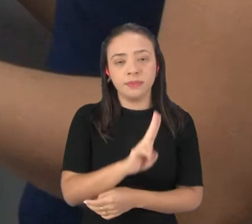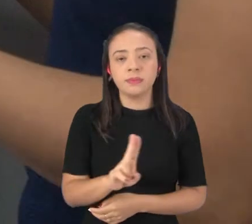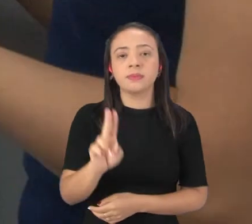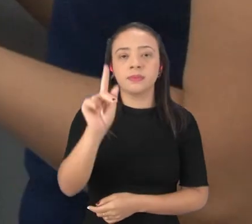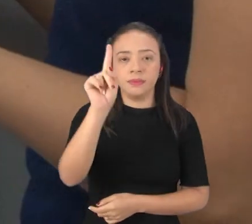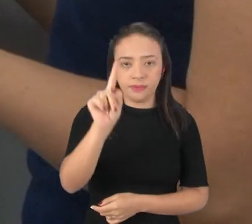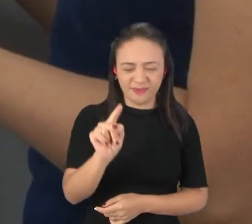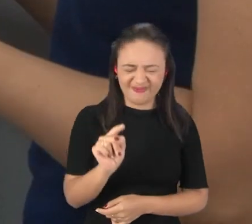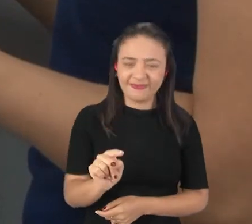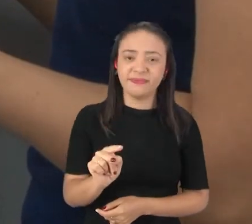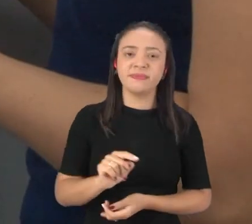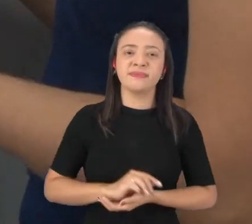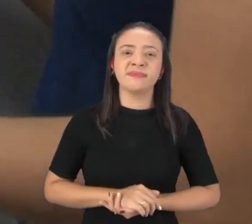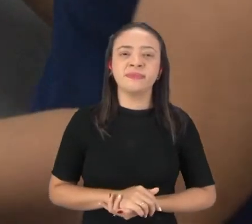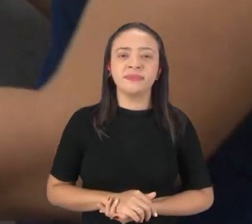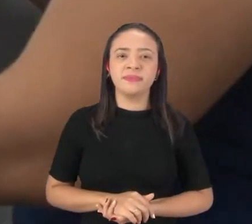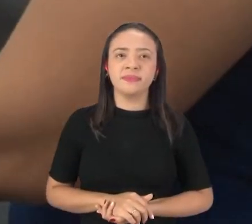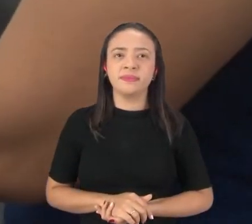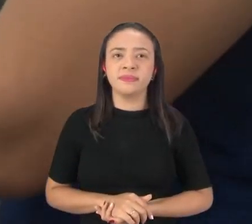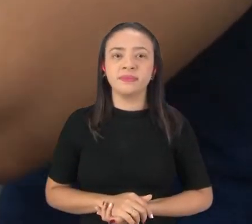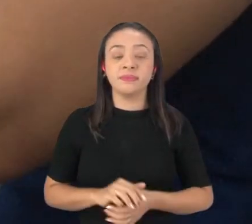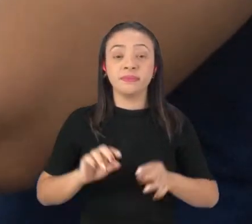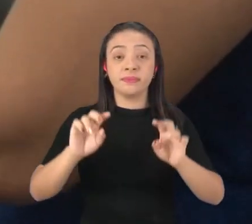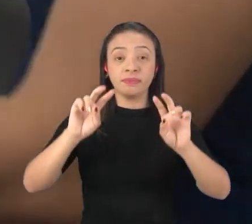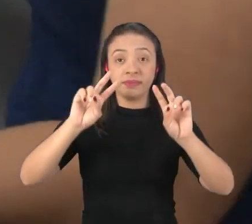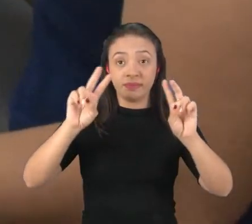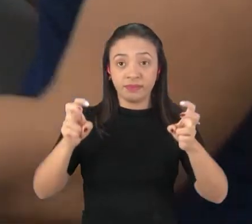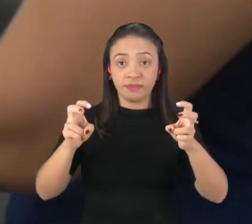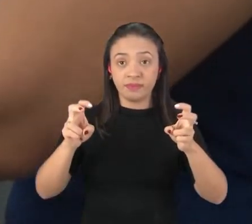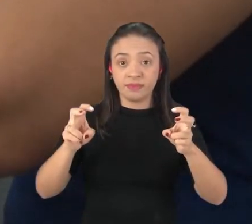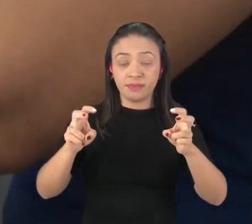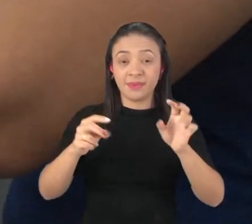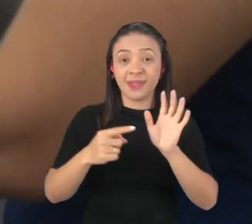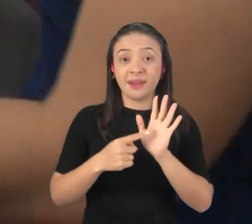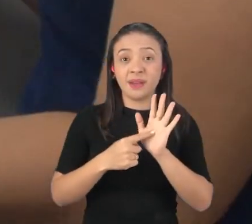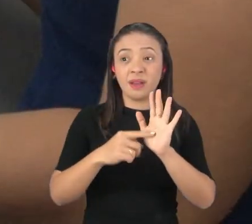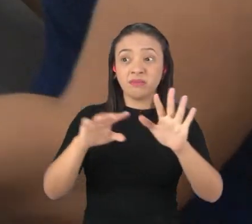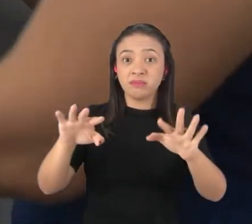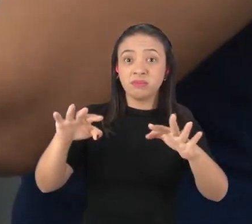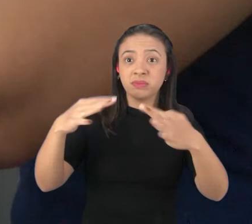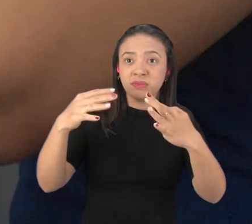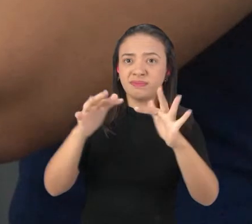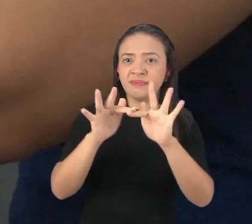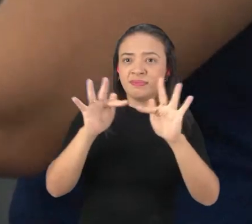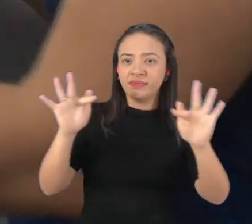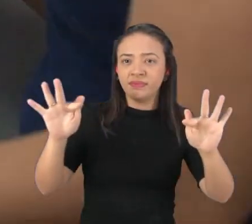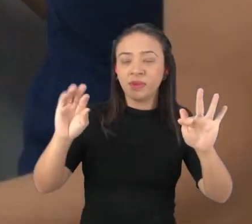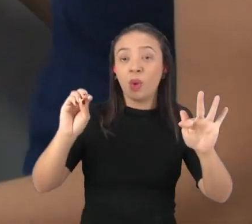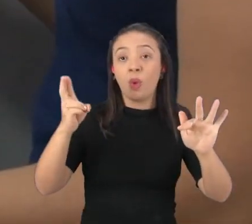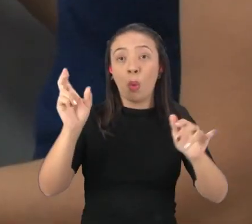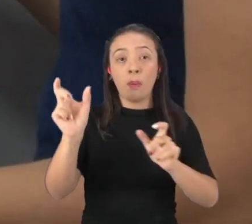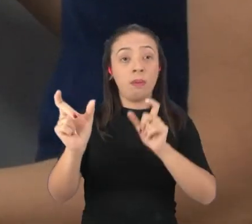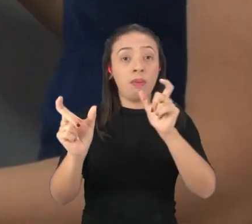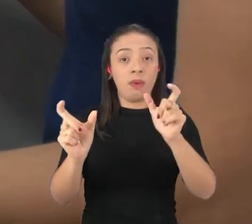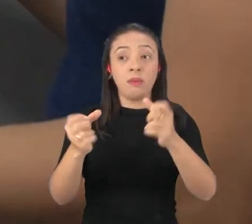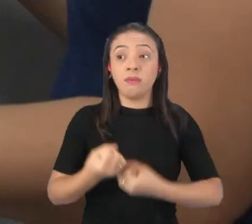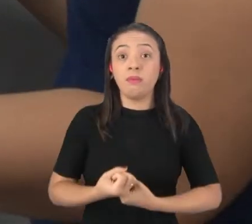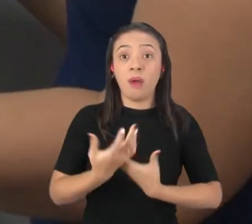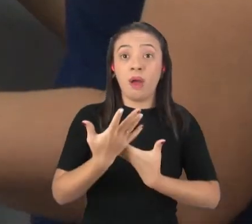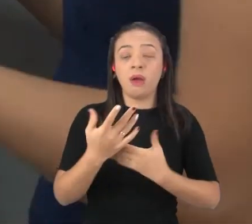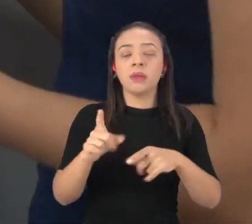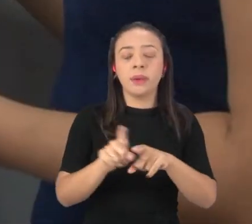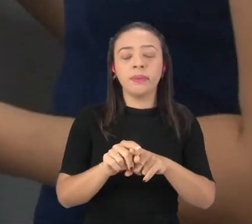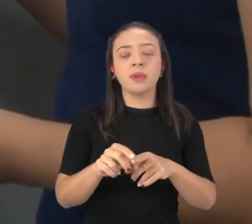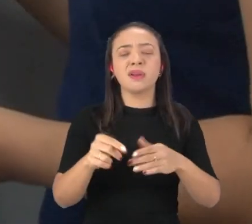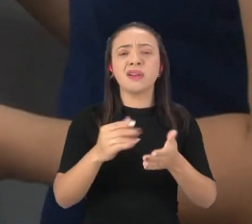de exclamação, tá? Aspas, para destacar uma frase, uma expressão, no início de uma citação,